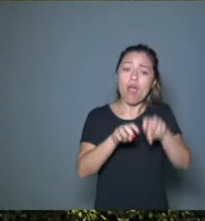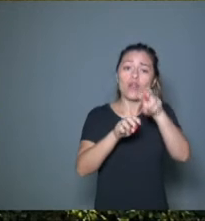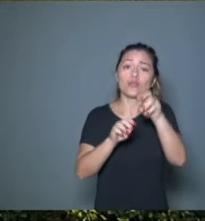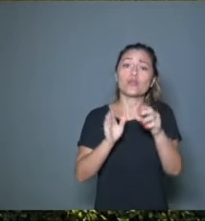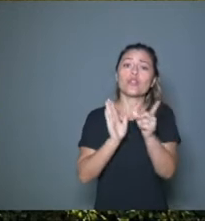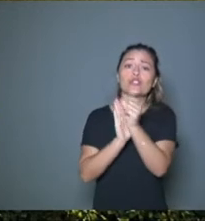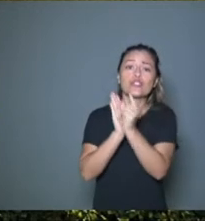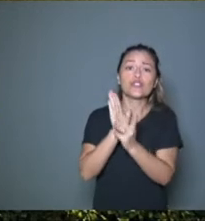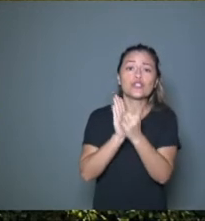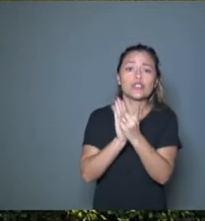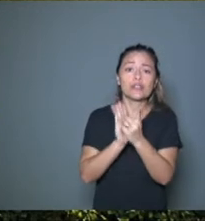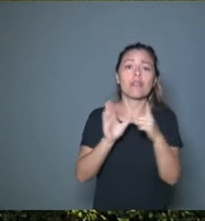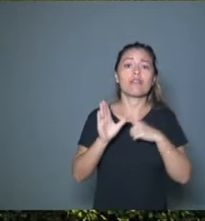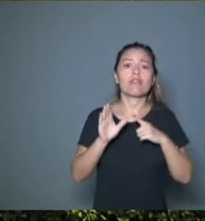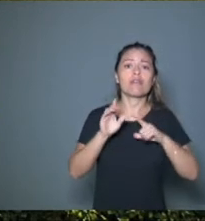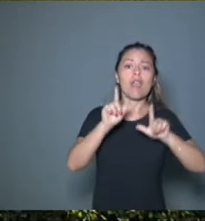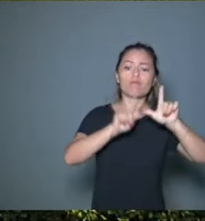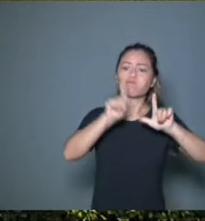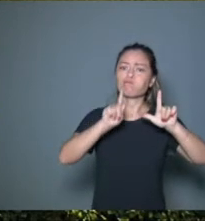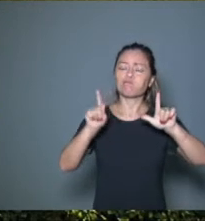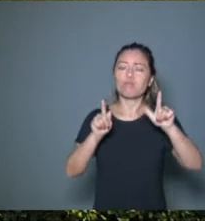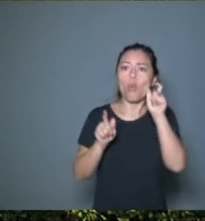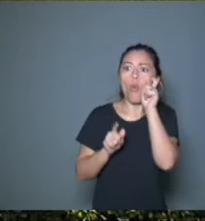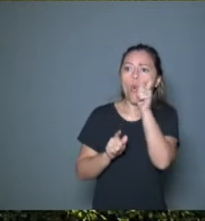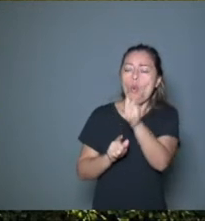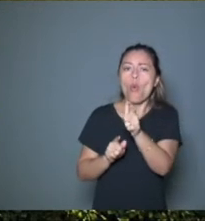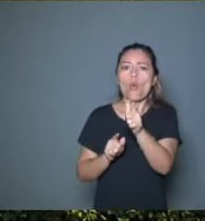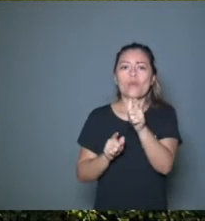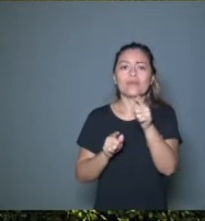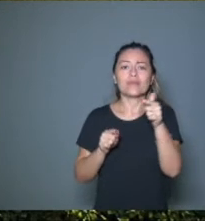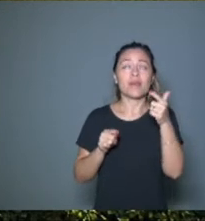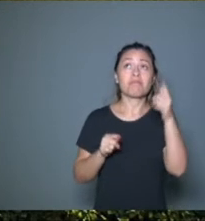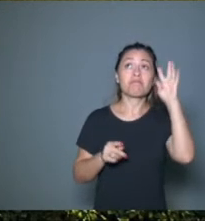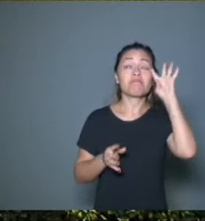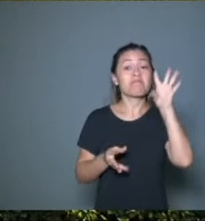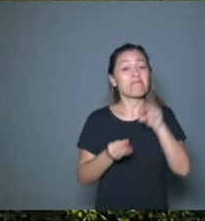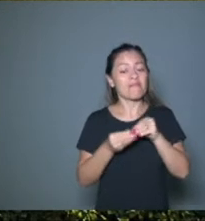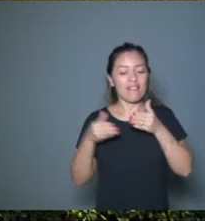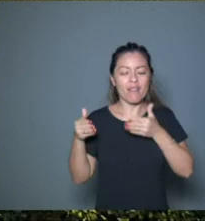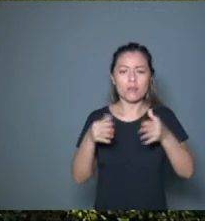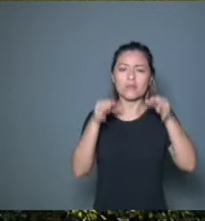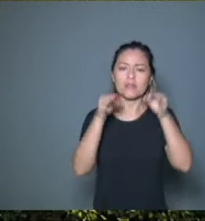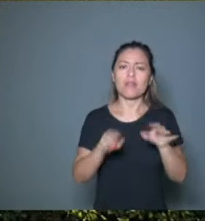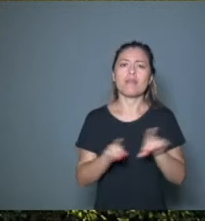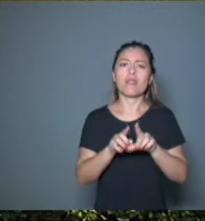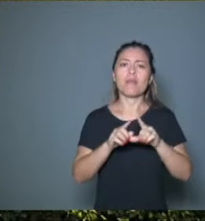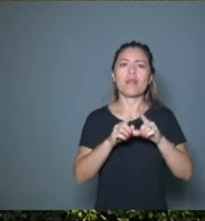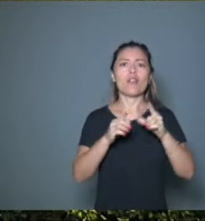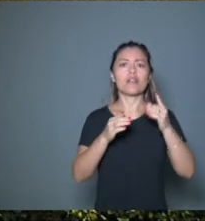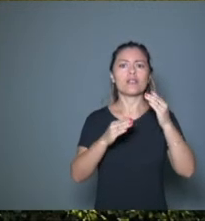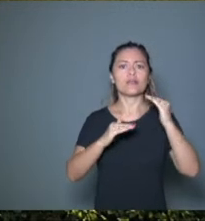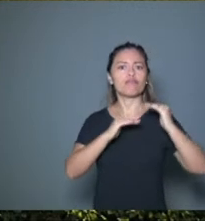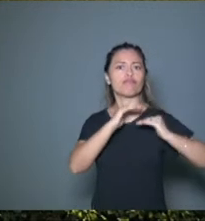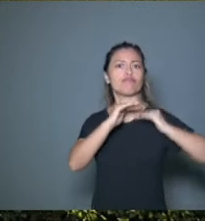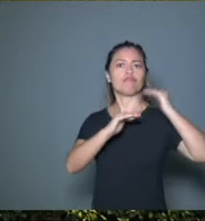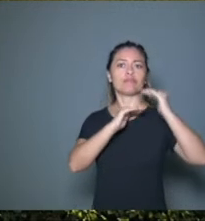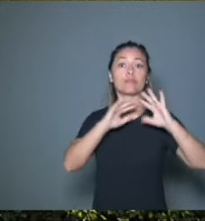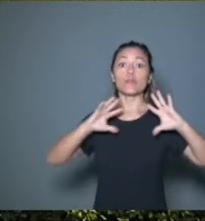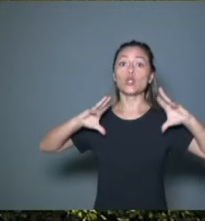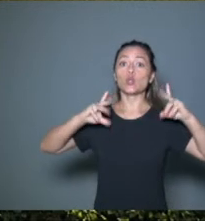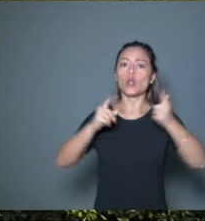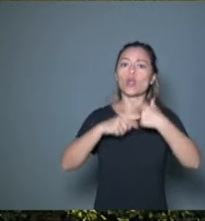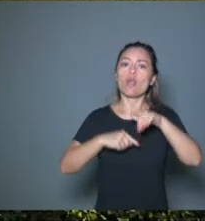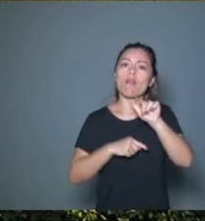alguns indicadores bem interessantes. Então, nós estamos no caminho certo e evoluindo. Todas as nossas emissões,